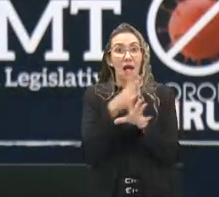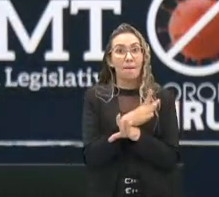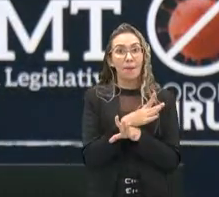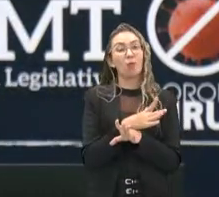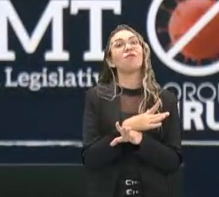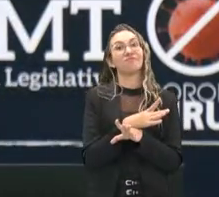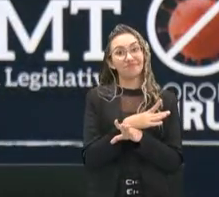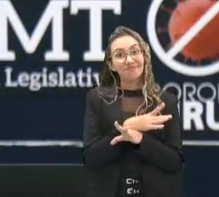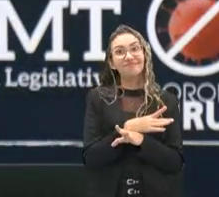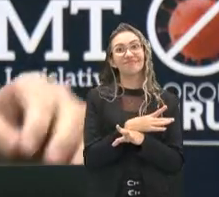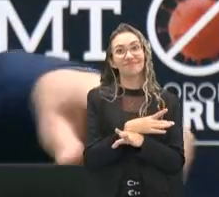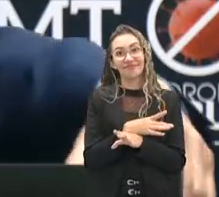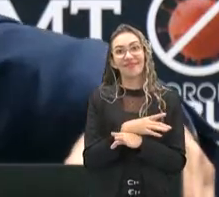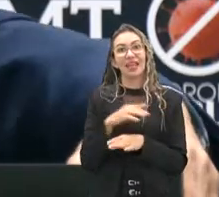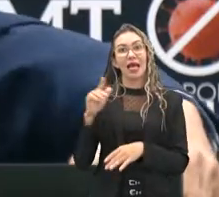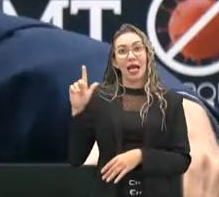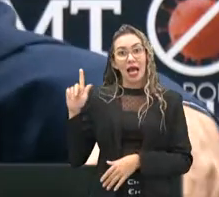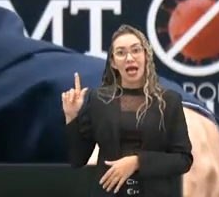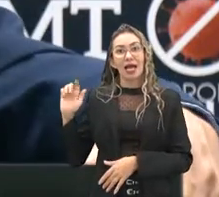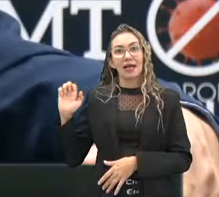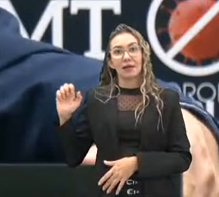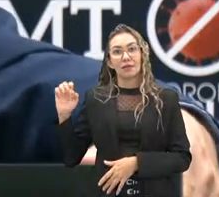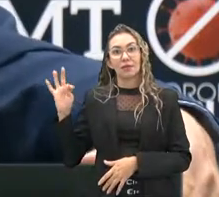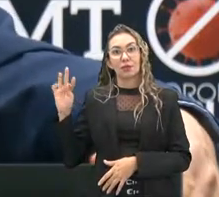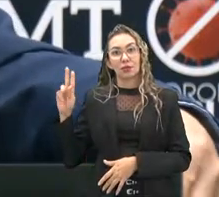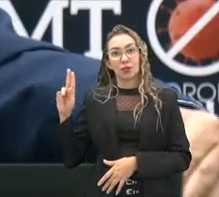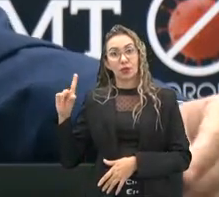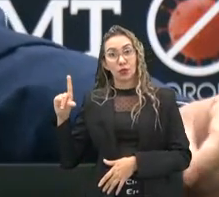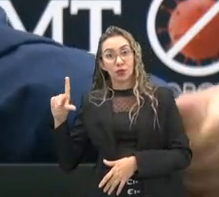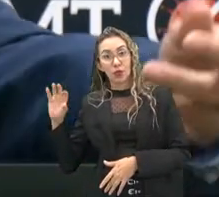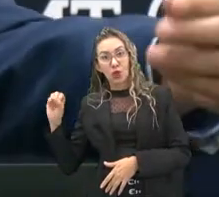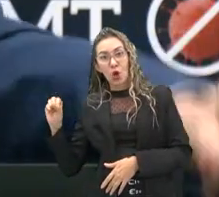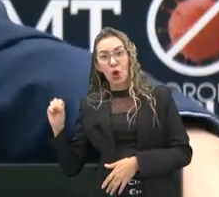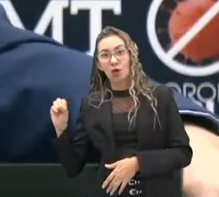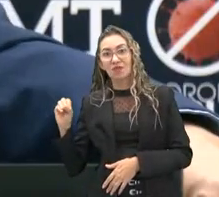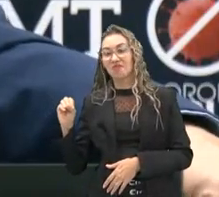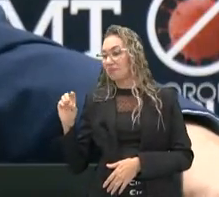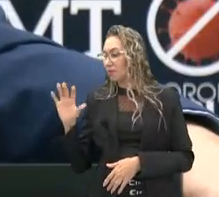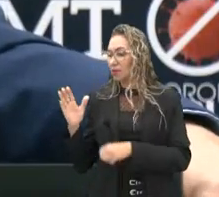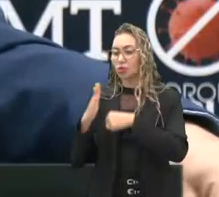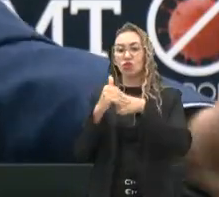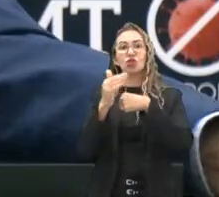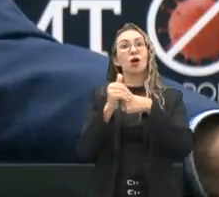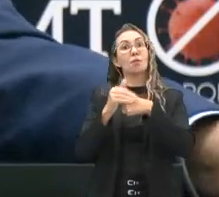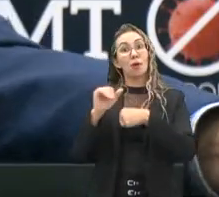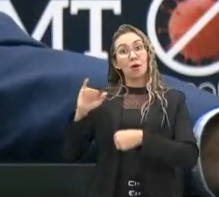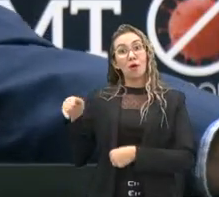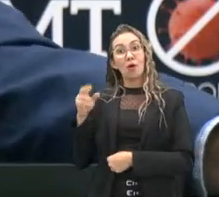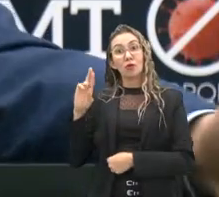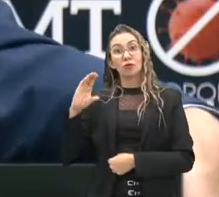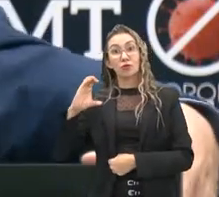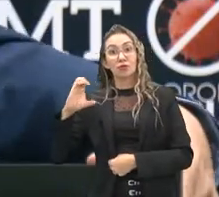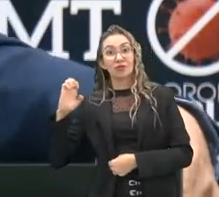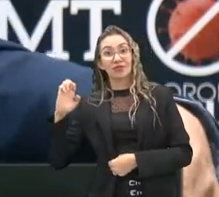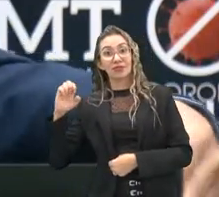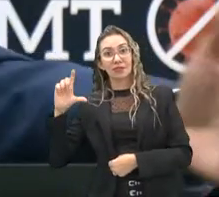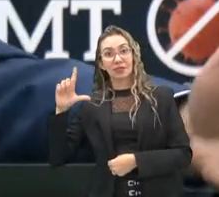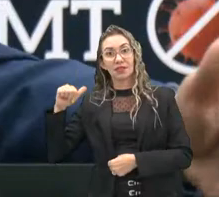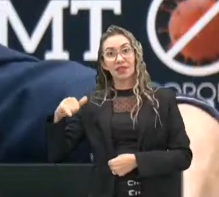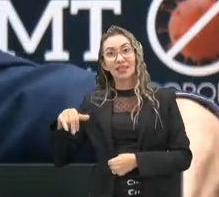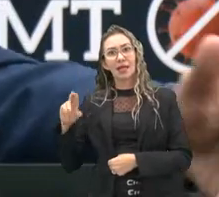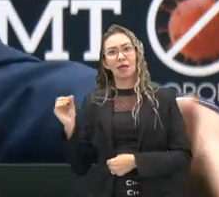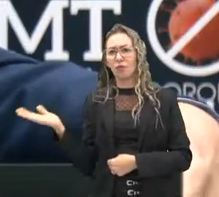Benedito Valadares interventor federal em Minas. Na mesma semana ele mandou chamar Juscelino no palácio. Você falou: rapaz, você falava a verdade,